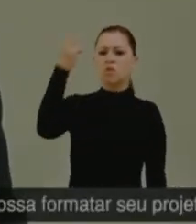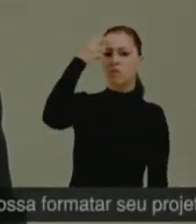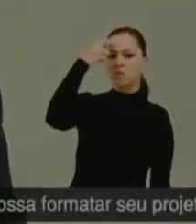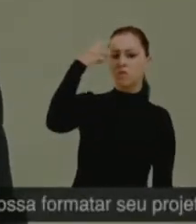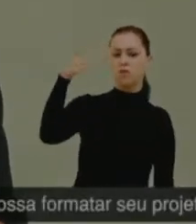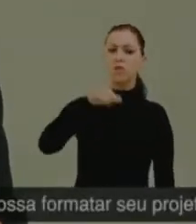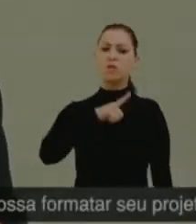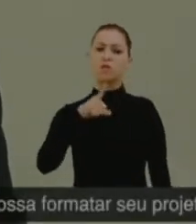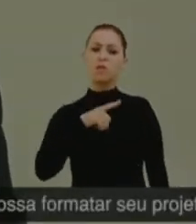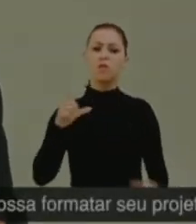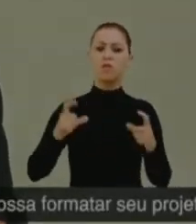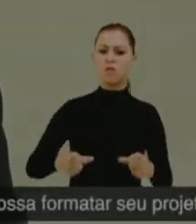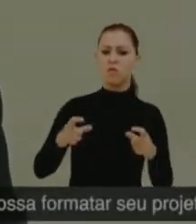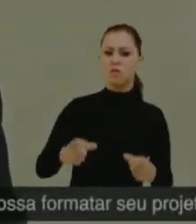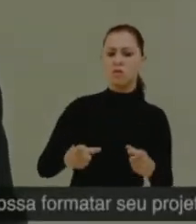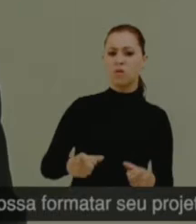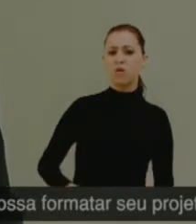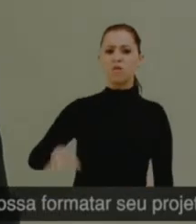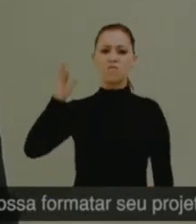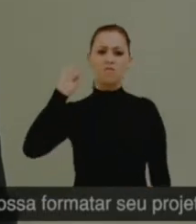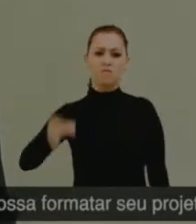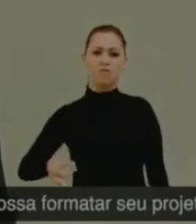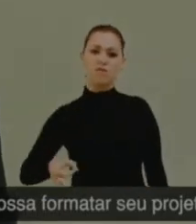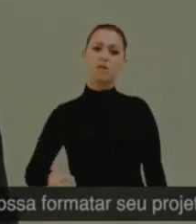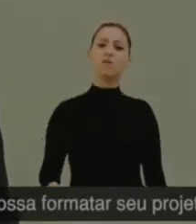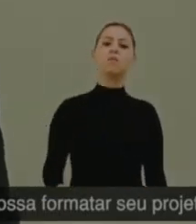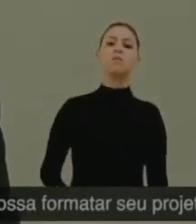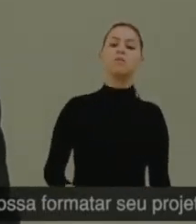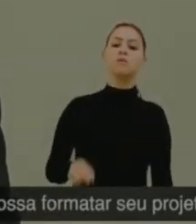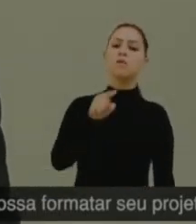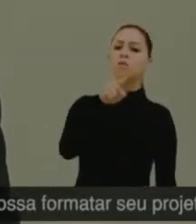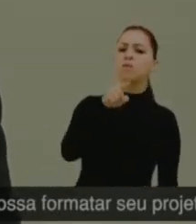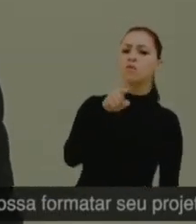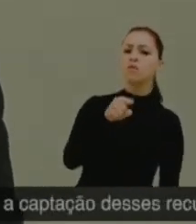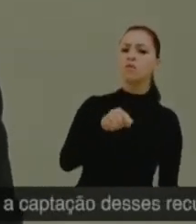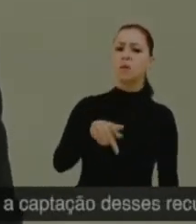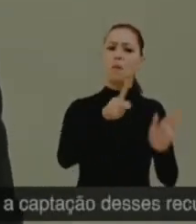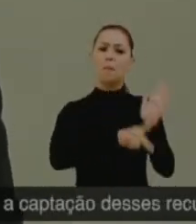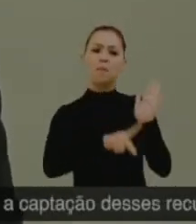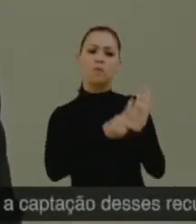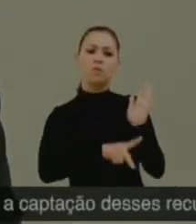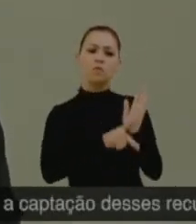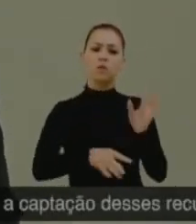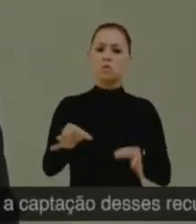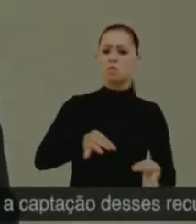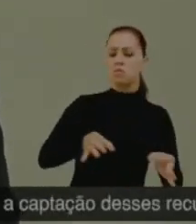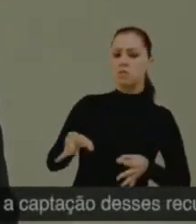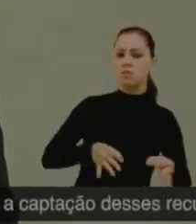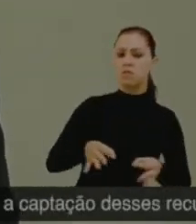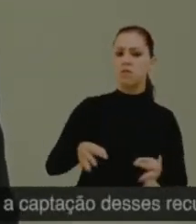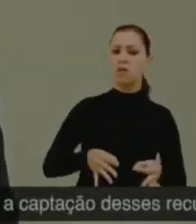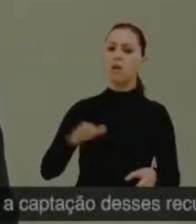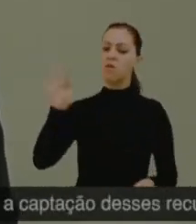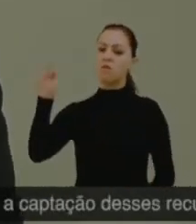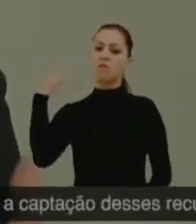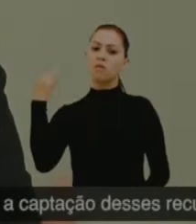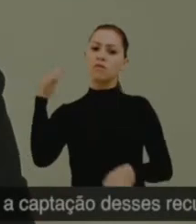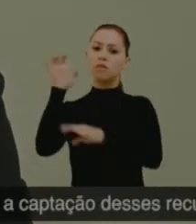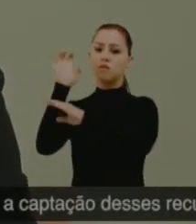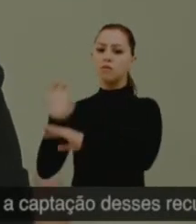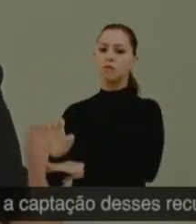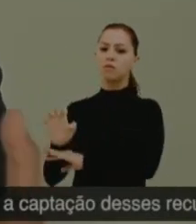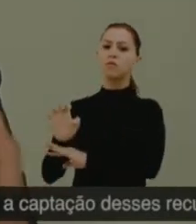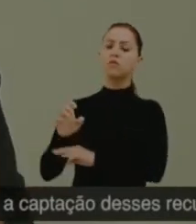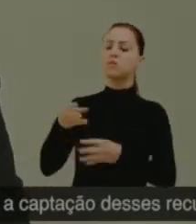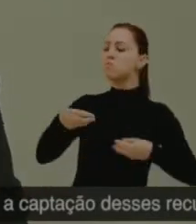cultura, você vai ter um local especial para que você possa lá formatar o teu projeto, encaminhar em nível estadual, encaminhar em nível federal, para